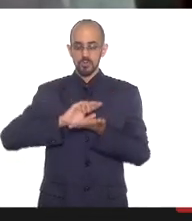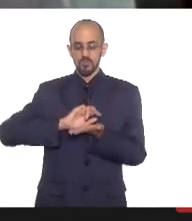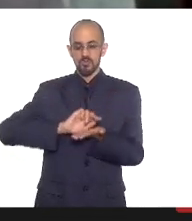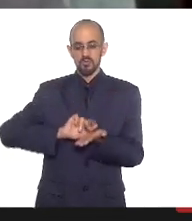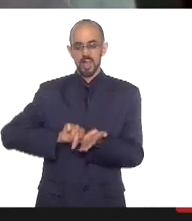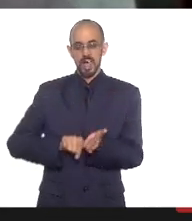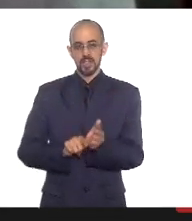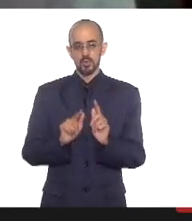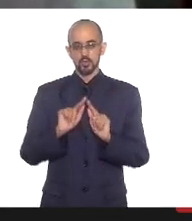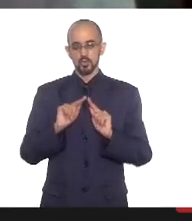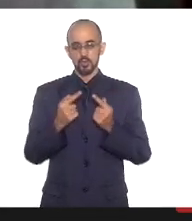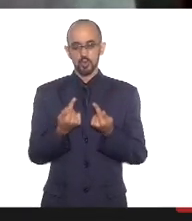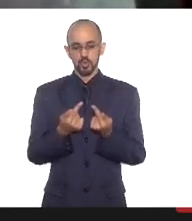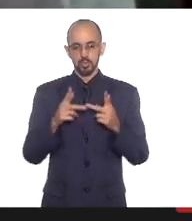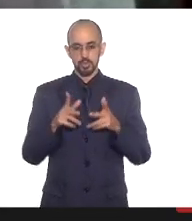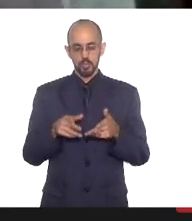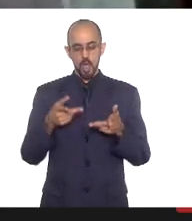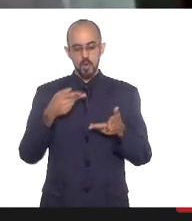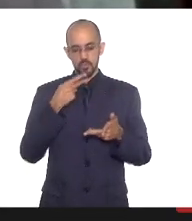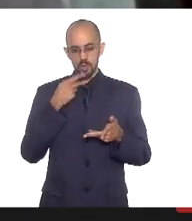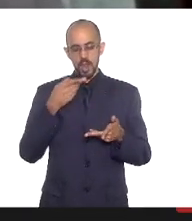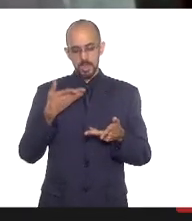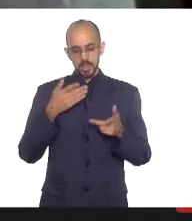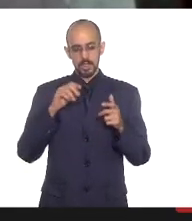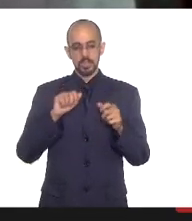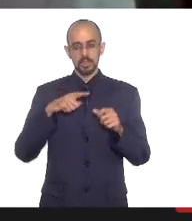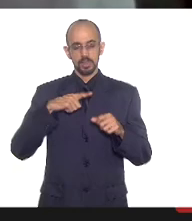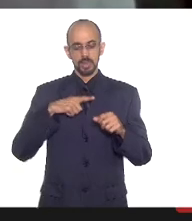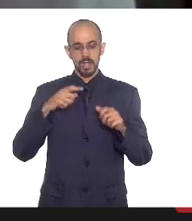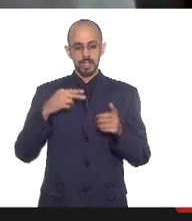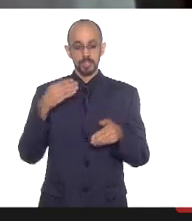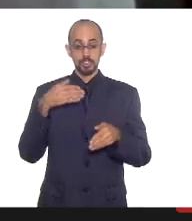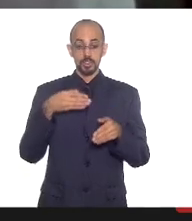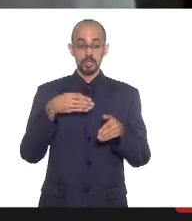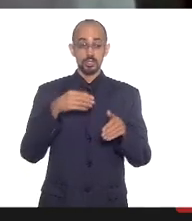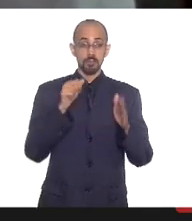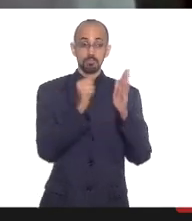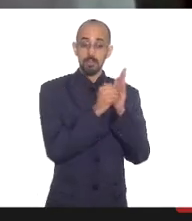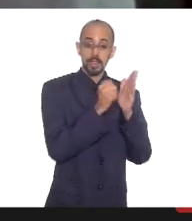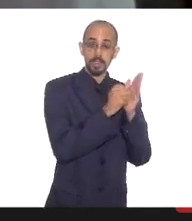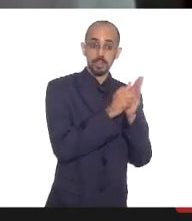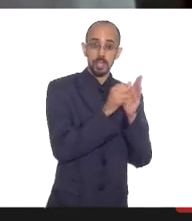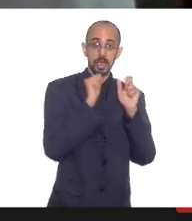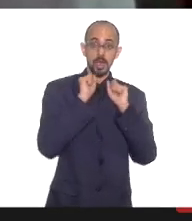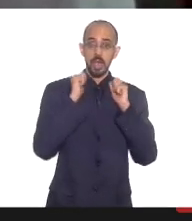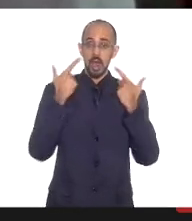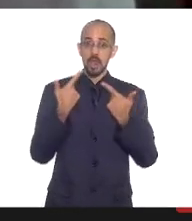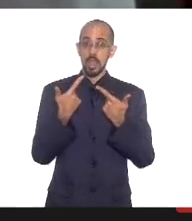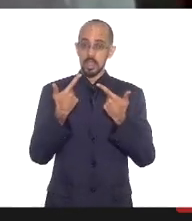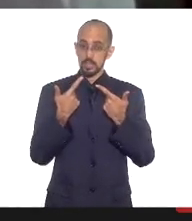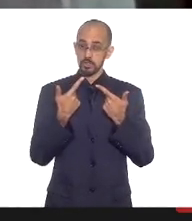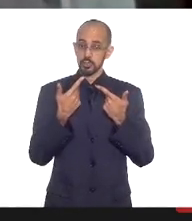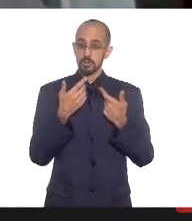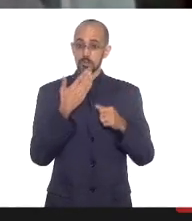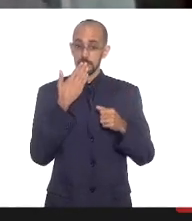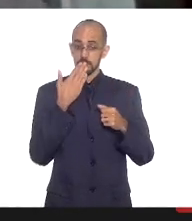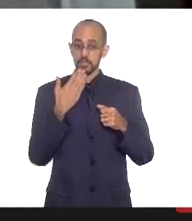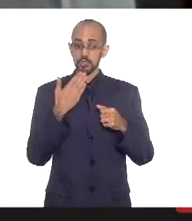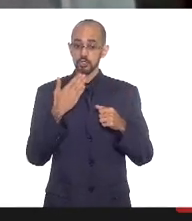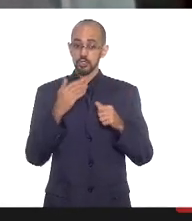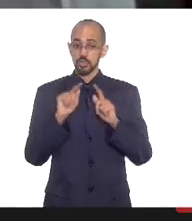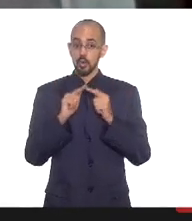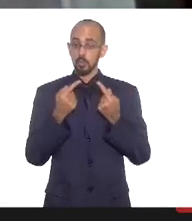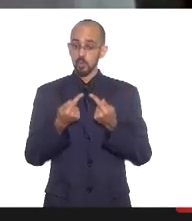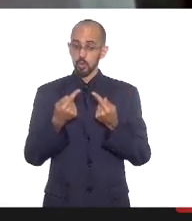grupos como eu te falei agora para o senhor até colocando como grupo prioritário